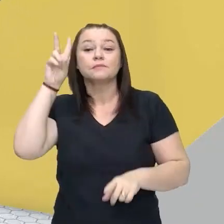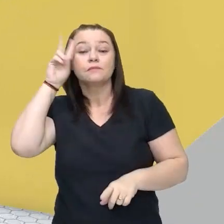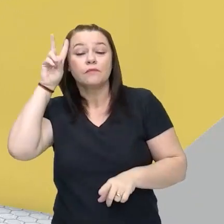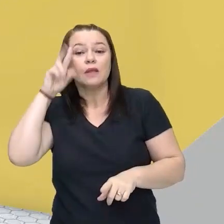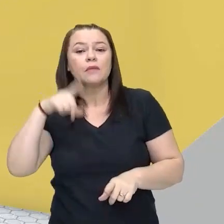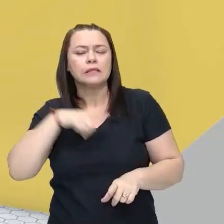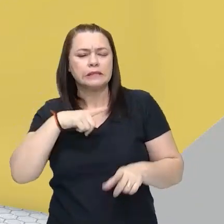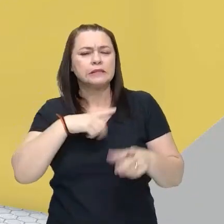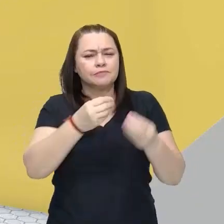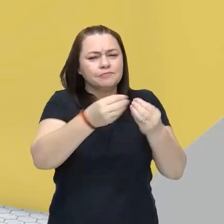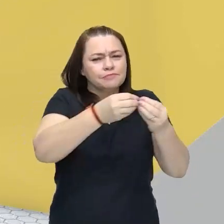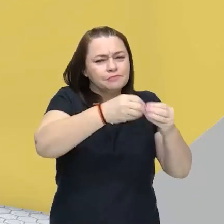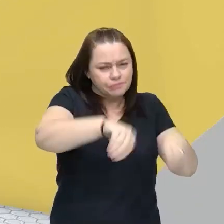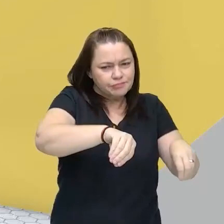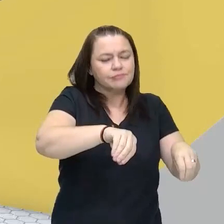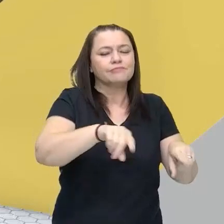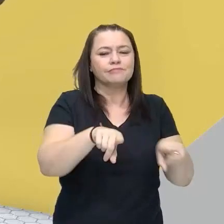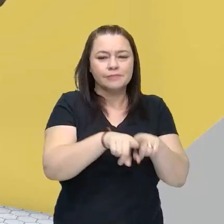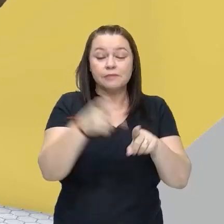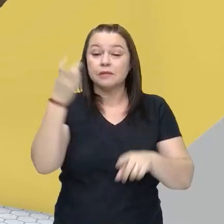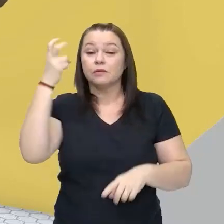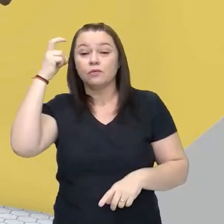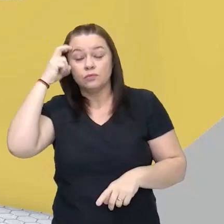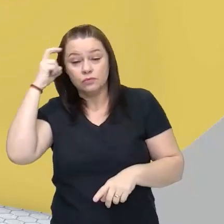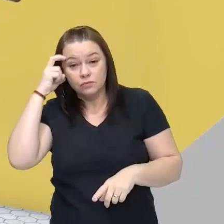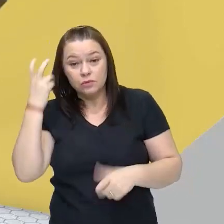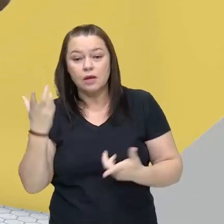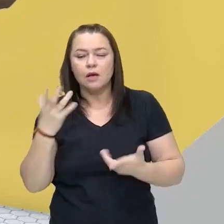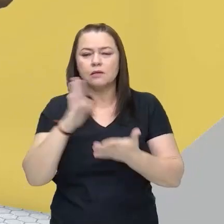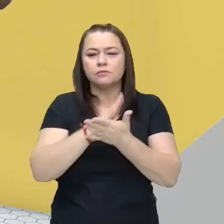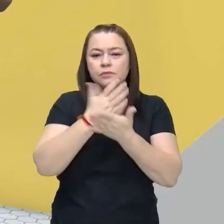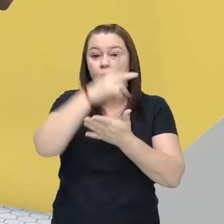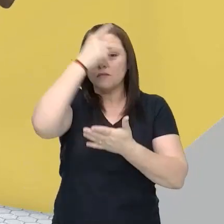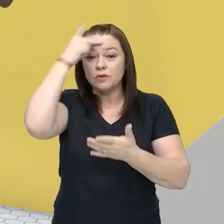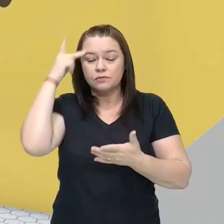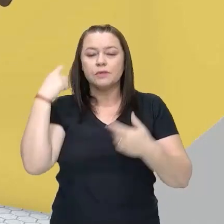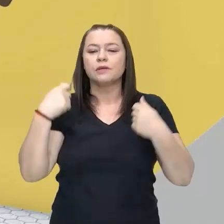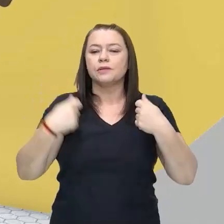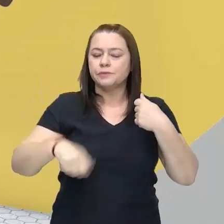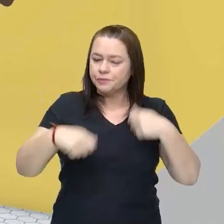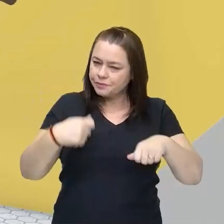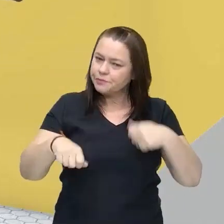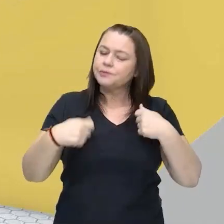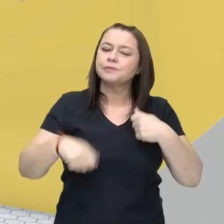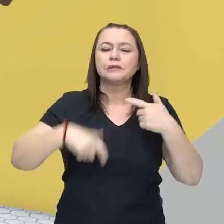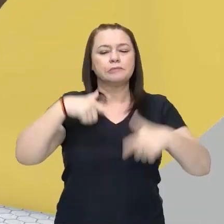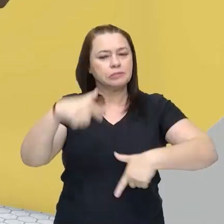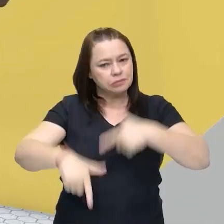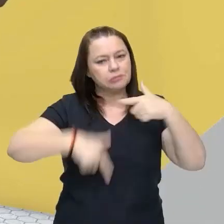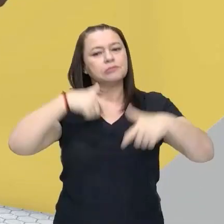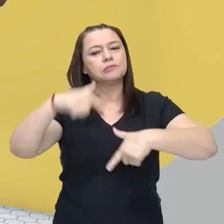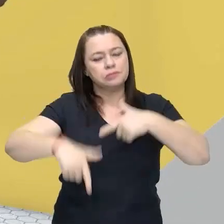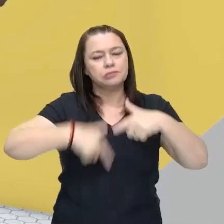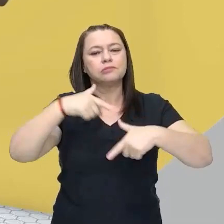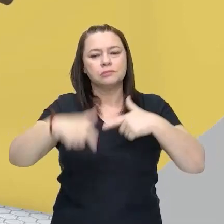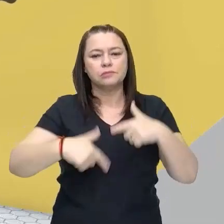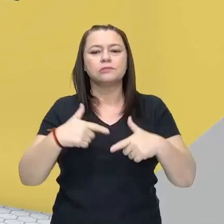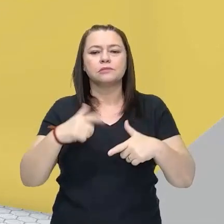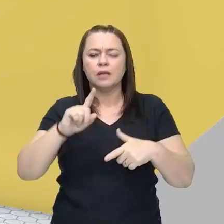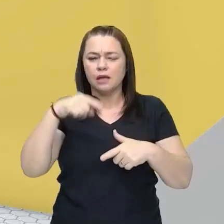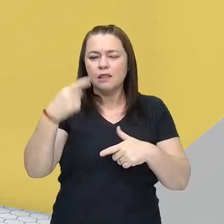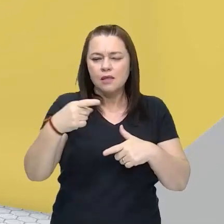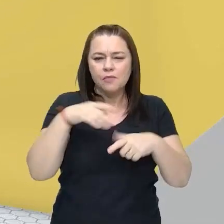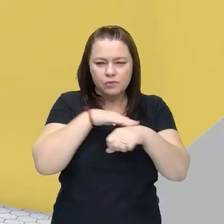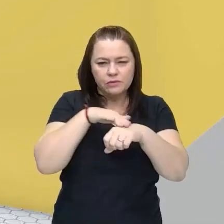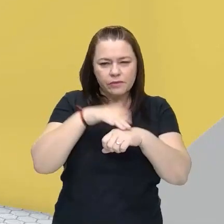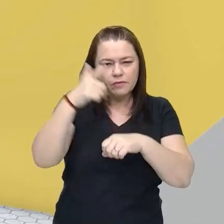alguns prejuízos culturais. Teve gente que teve que trabalhar bastante, coisas que nós já comentamos, mas ainda vamos comentar.